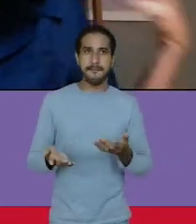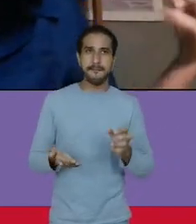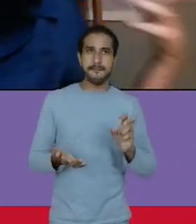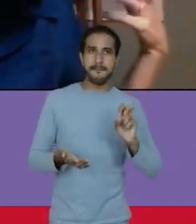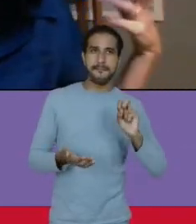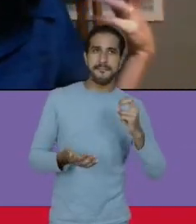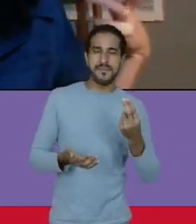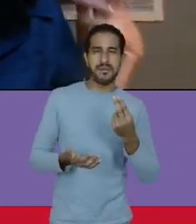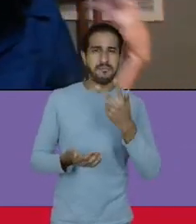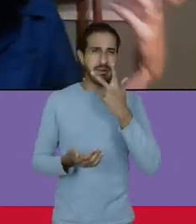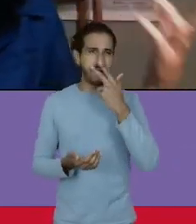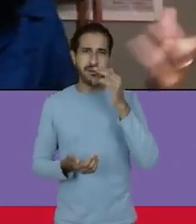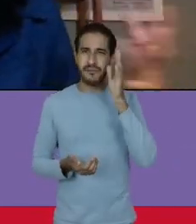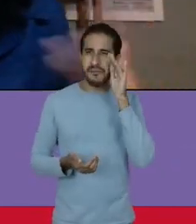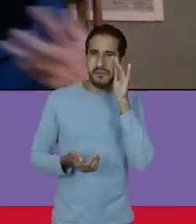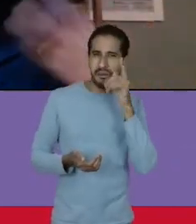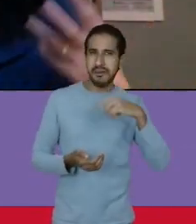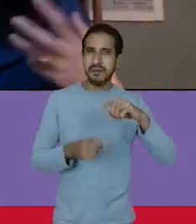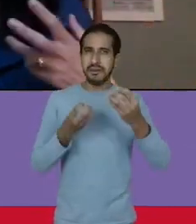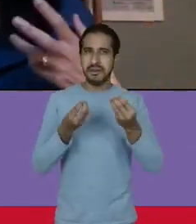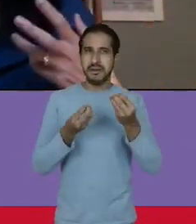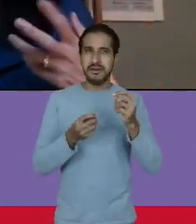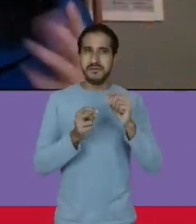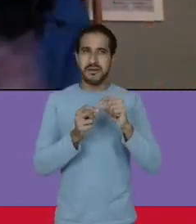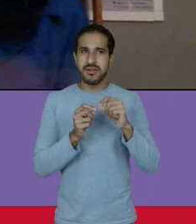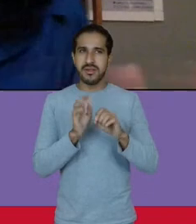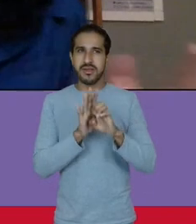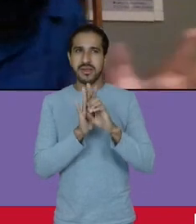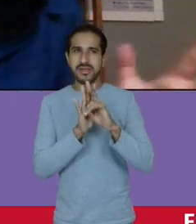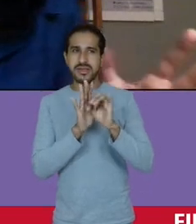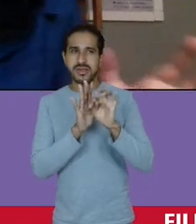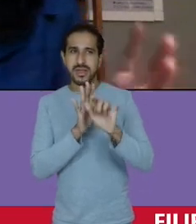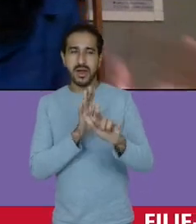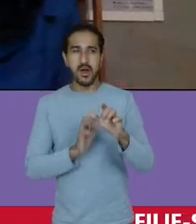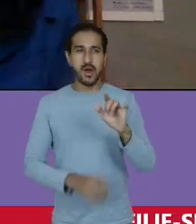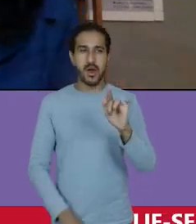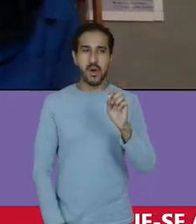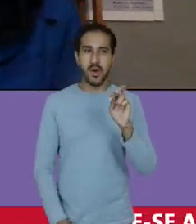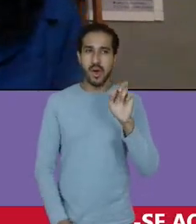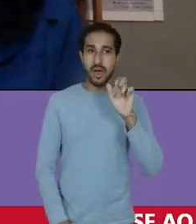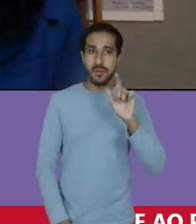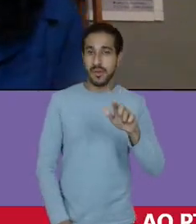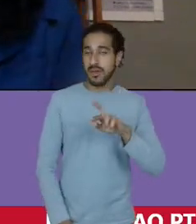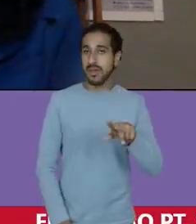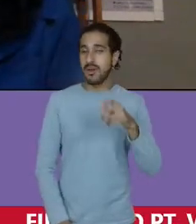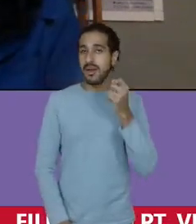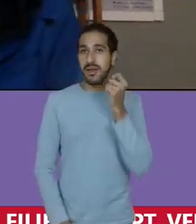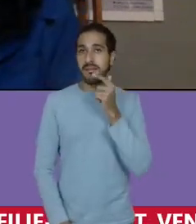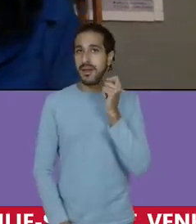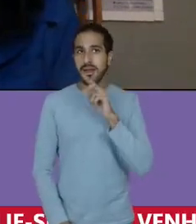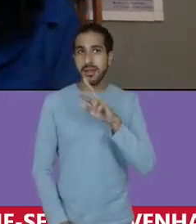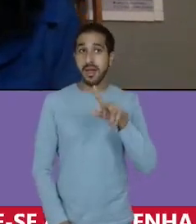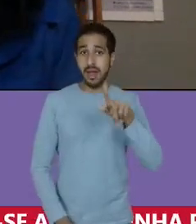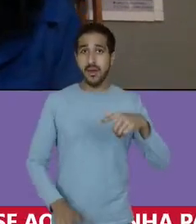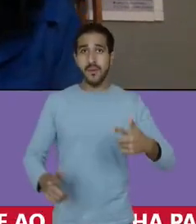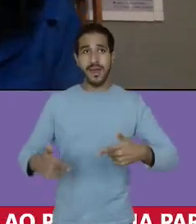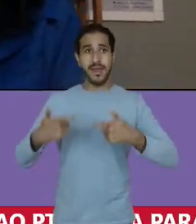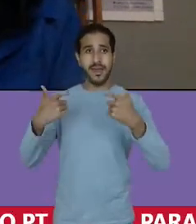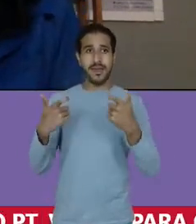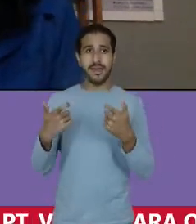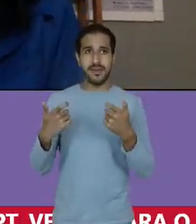É meio curioso, querem fazer um edital gospel. Não é engraçado, assim, é uma